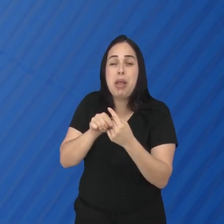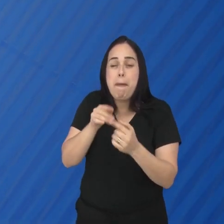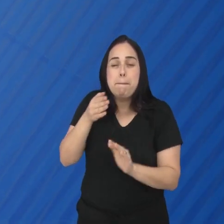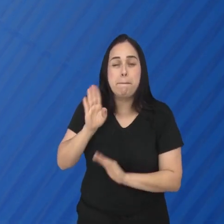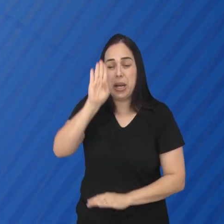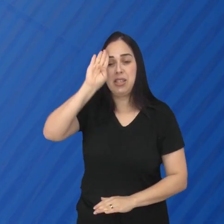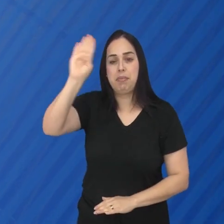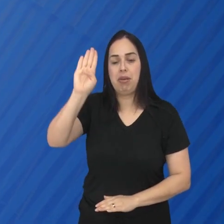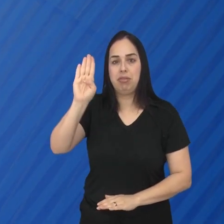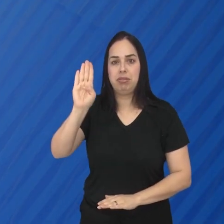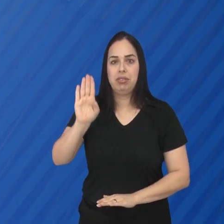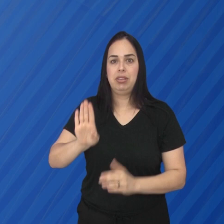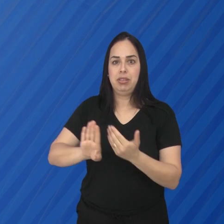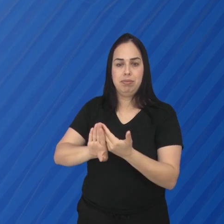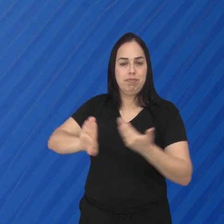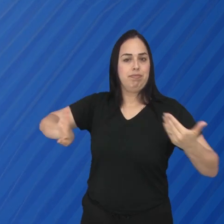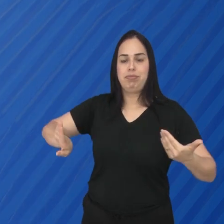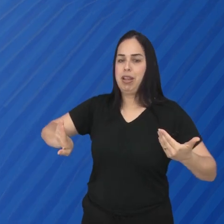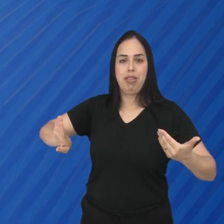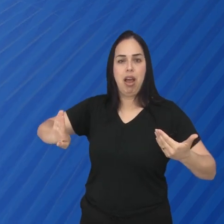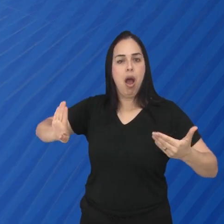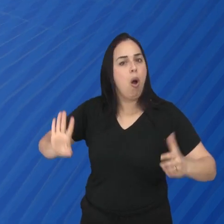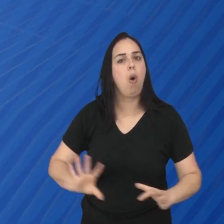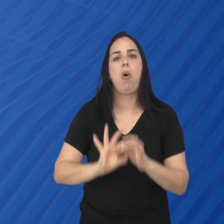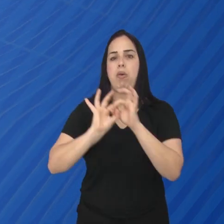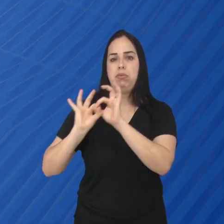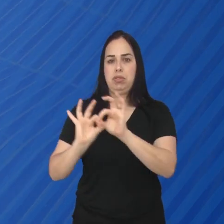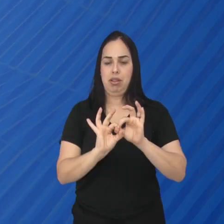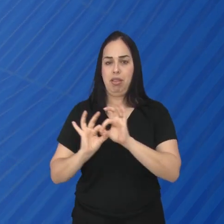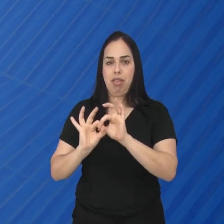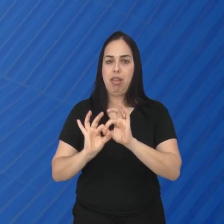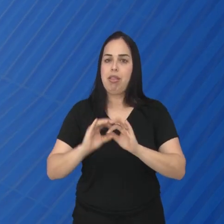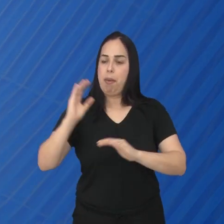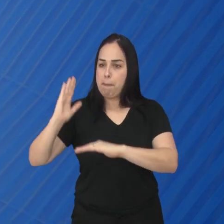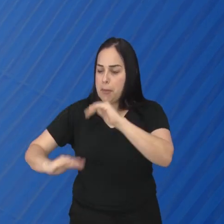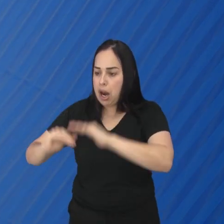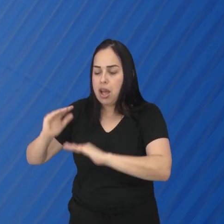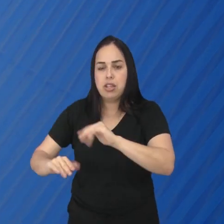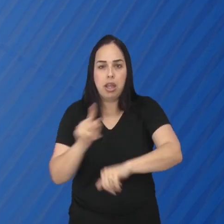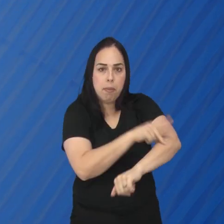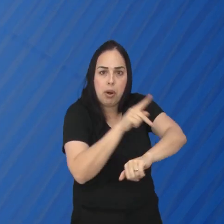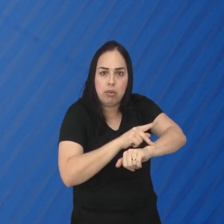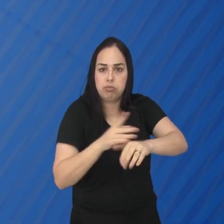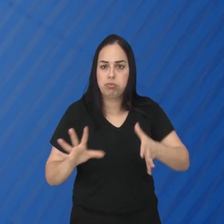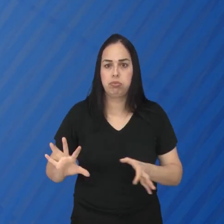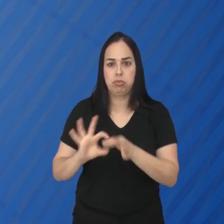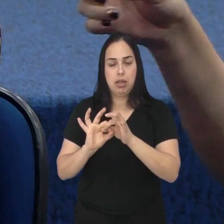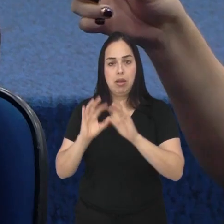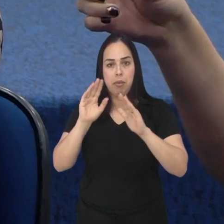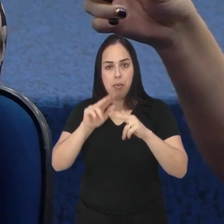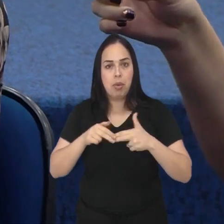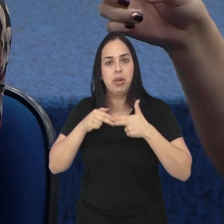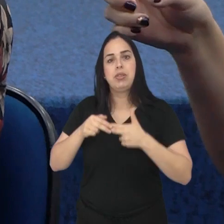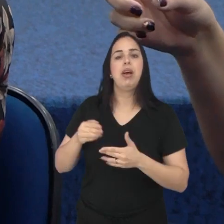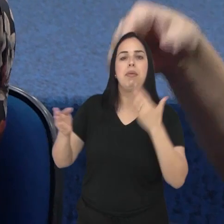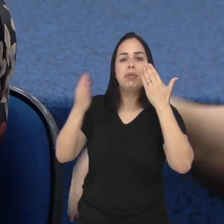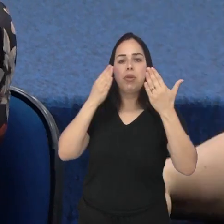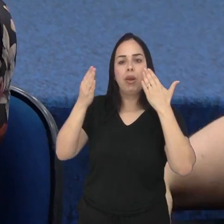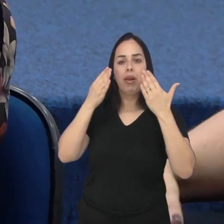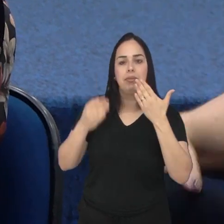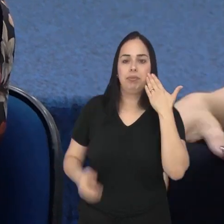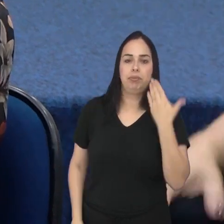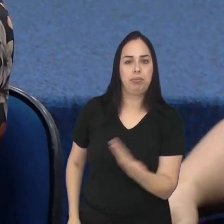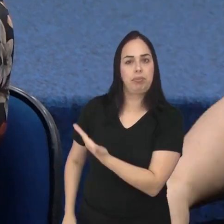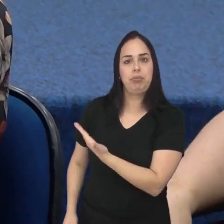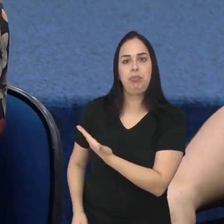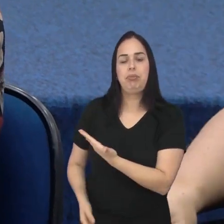do projeto é diminuir a distância entre as teorias dos processos pedagógicos e a prática no cotidiano das escolas. A psicóloga Artenira